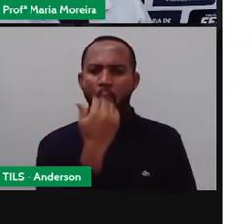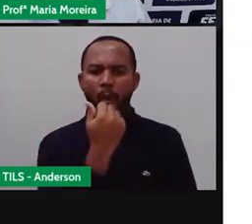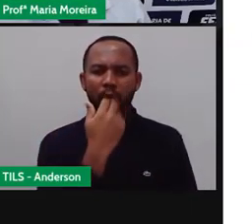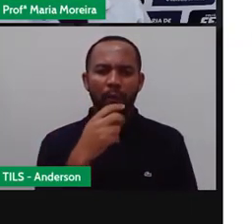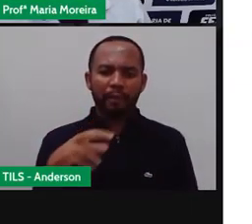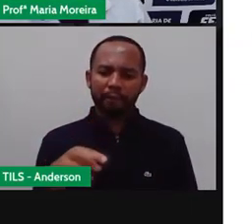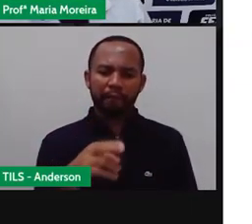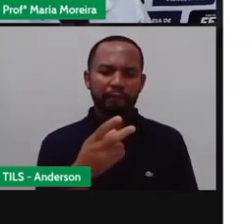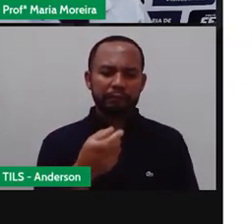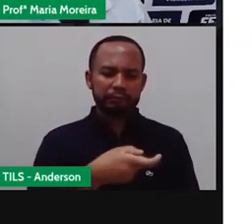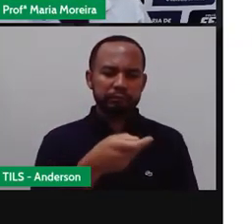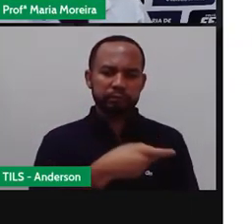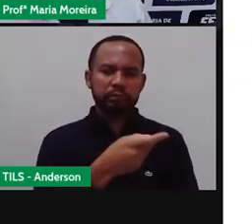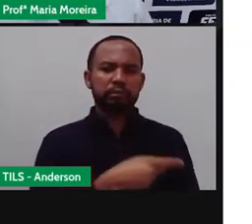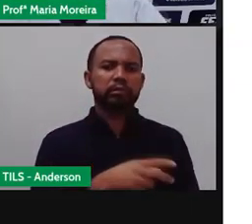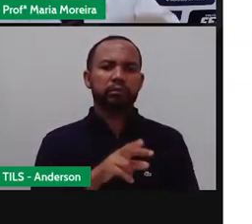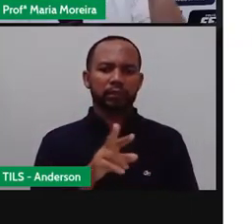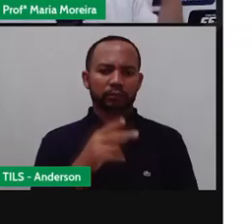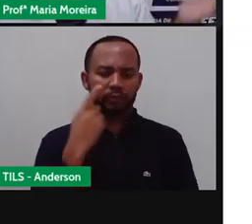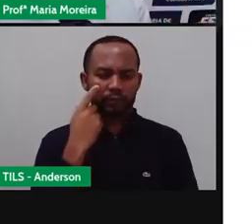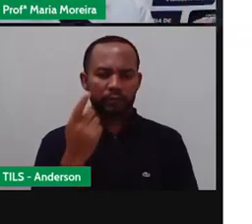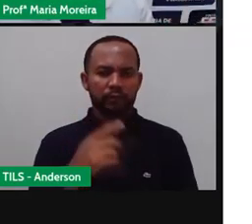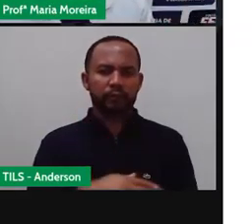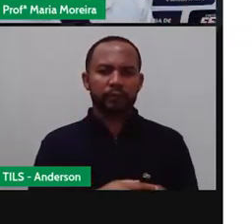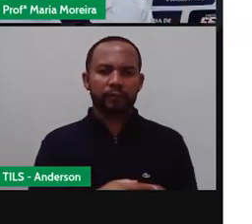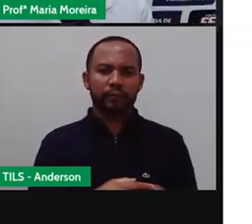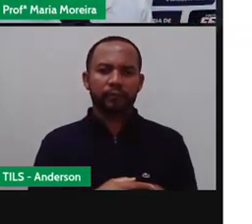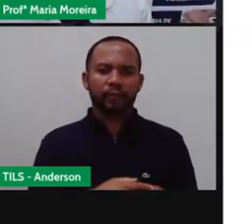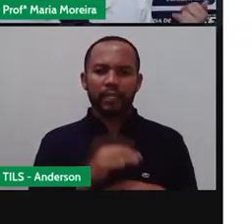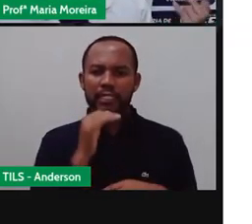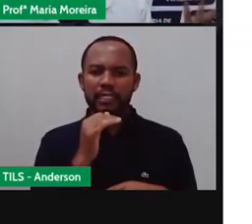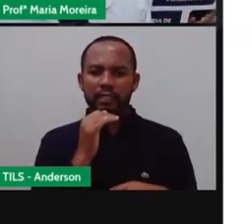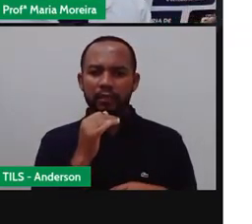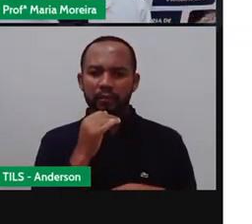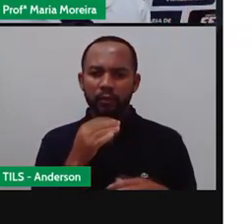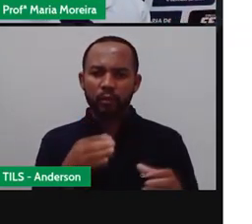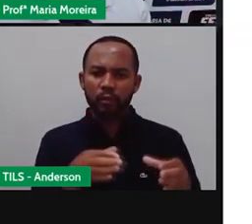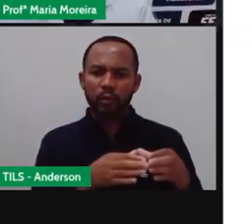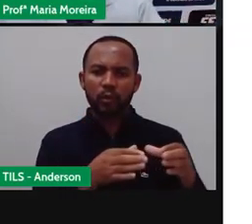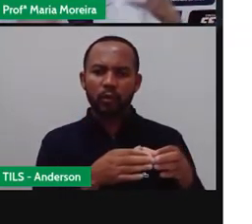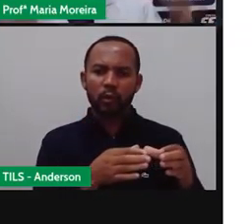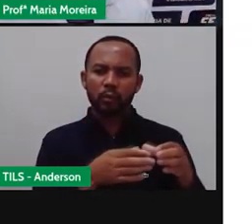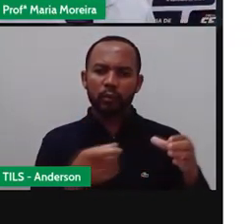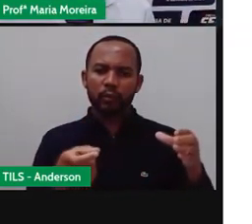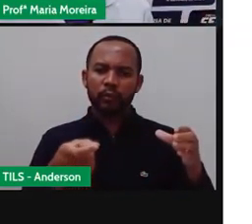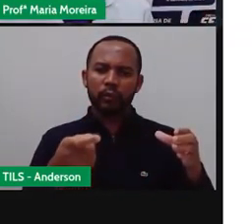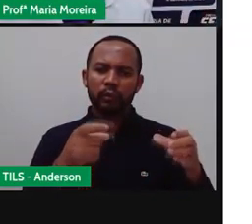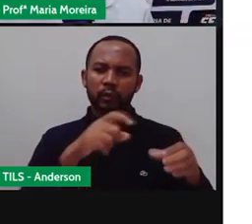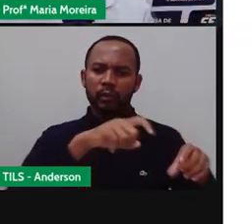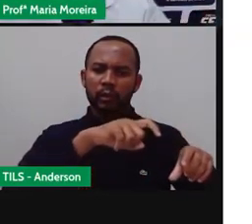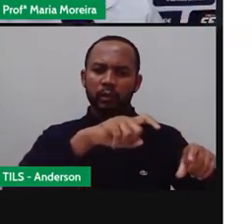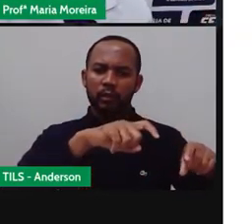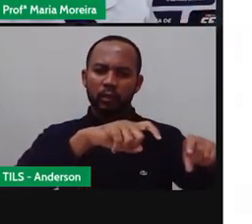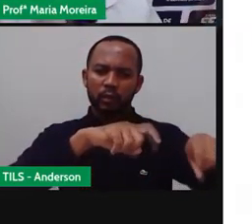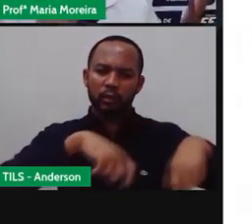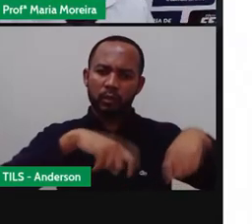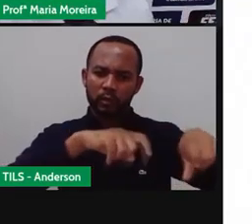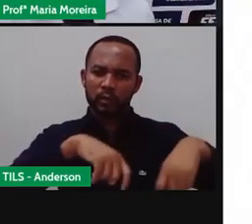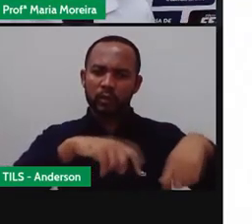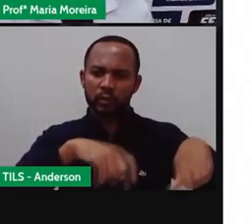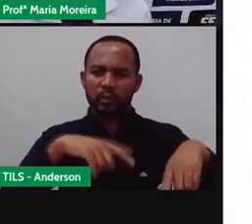né? É, com o pessoal aí dos distritos da zona rural costumam conviver, ela